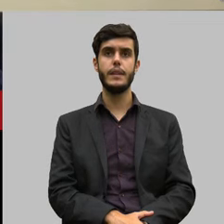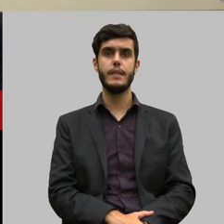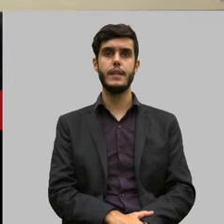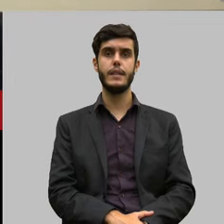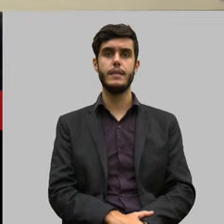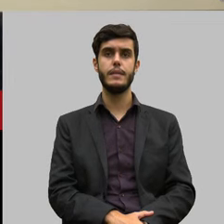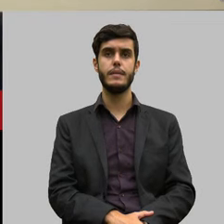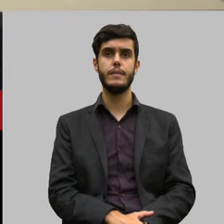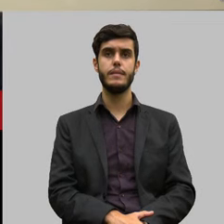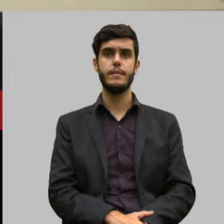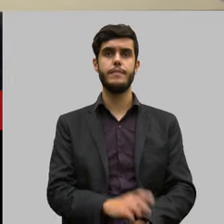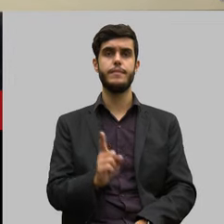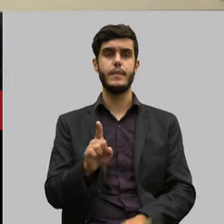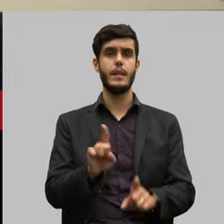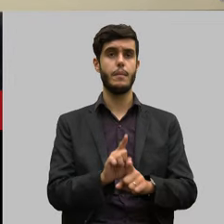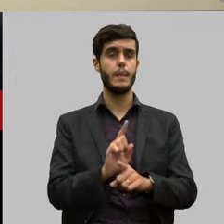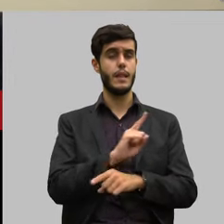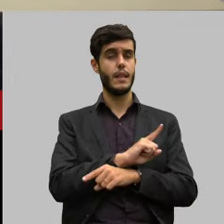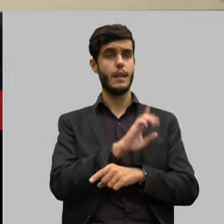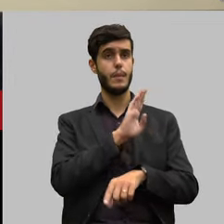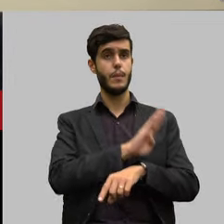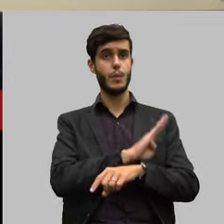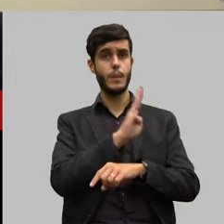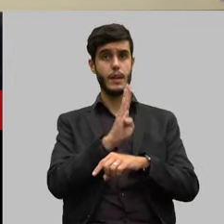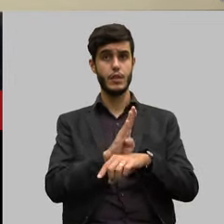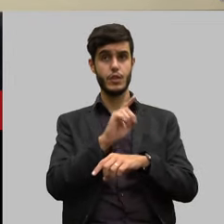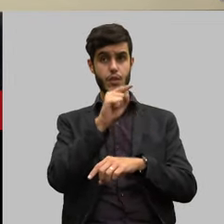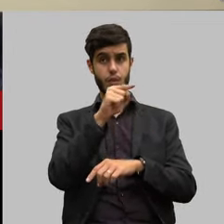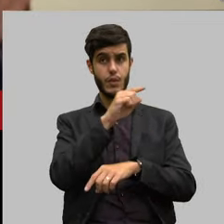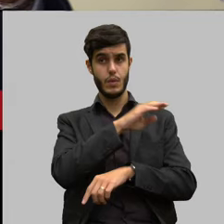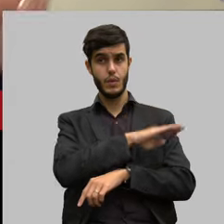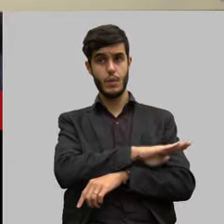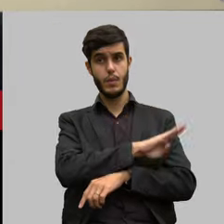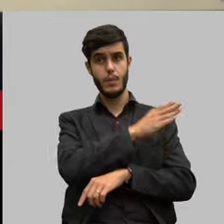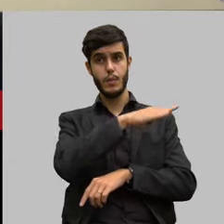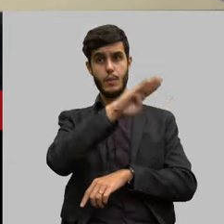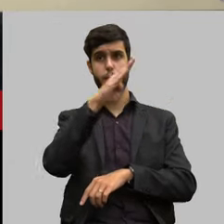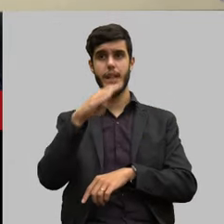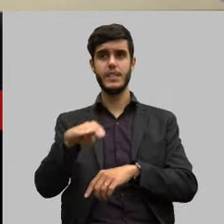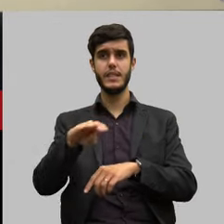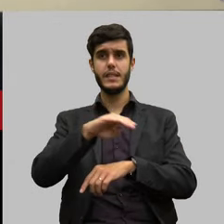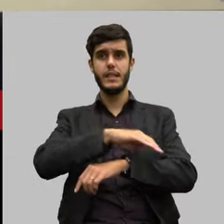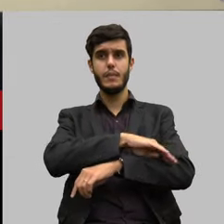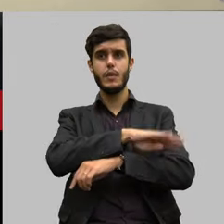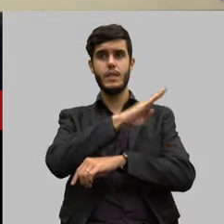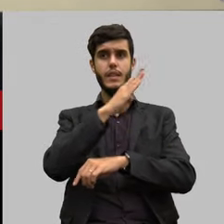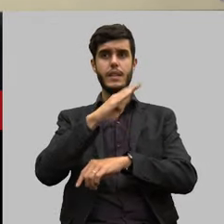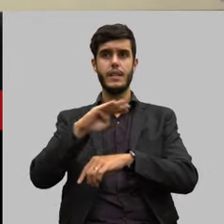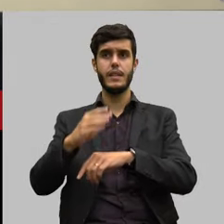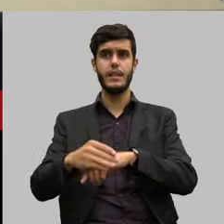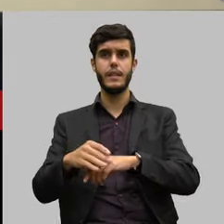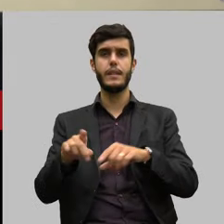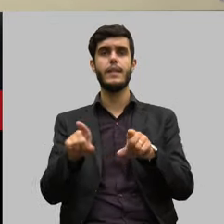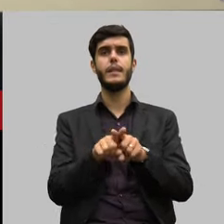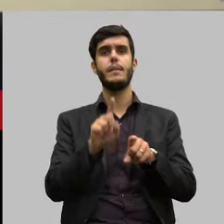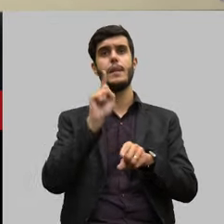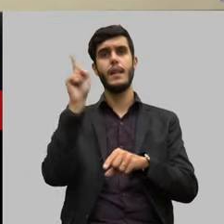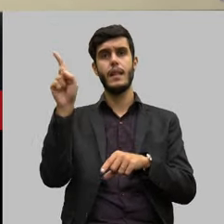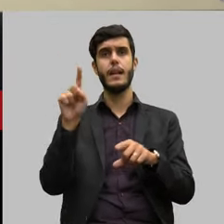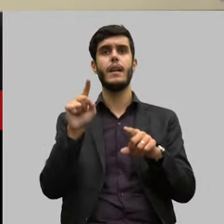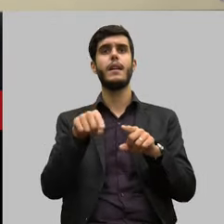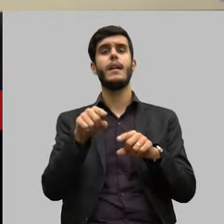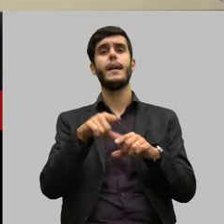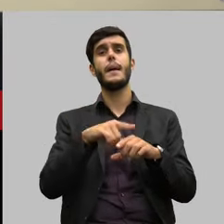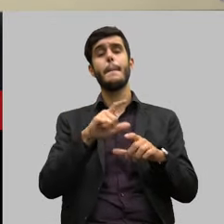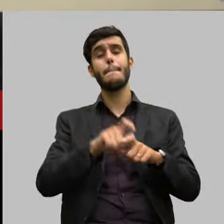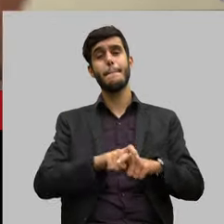de Brumadinho de Madinho sim porque da de Mariana que foi muito maior o